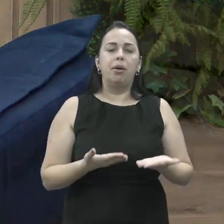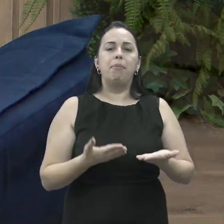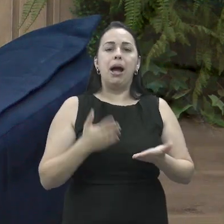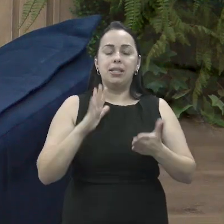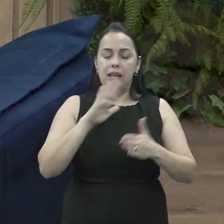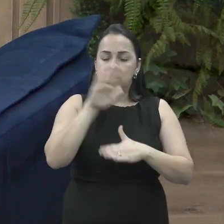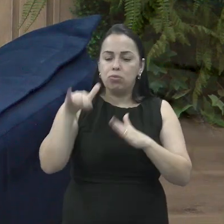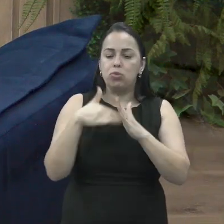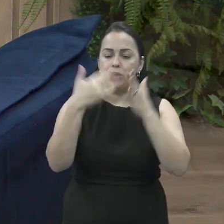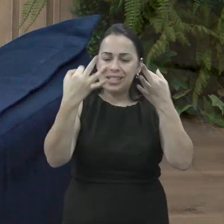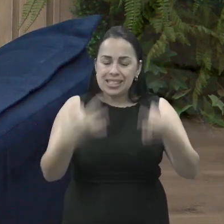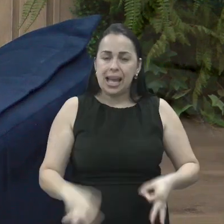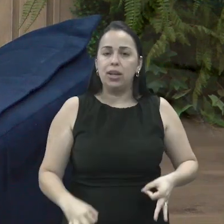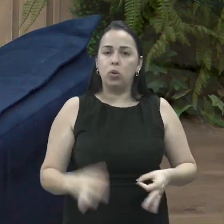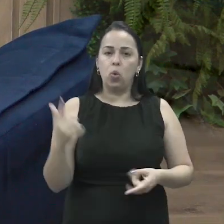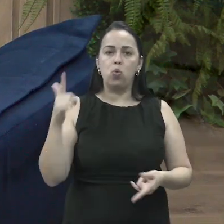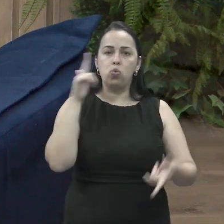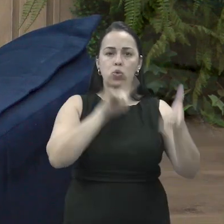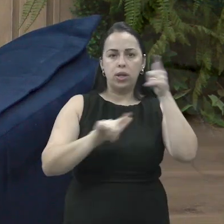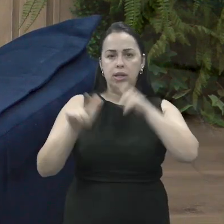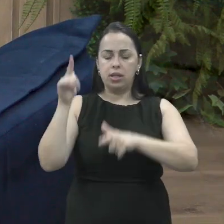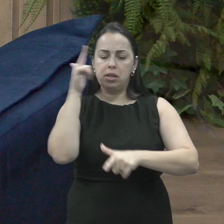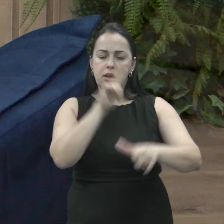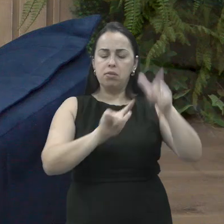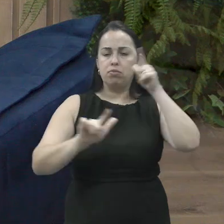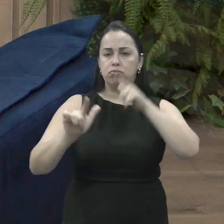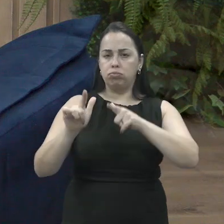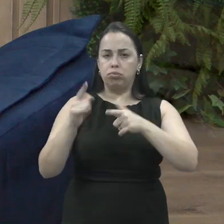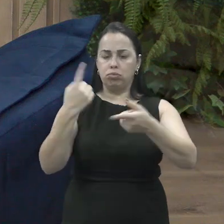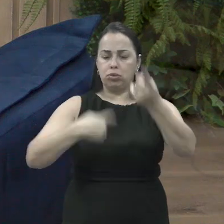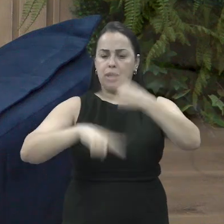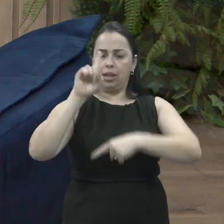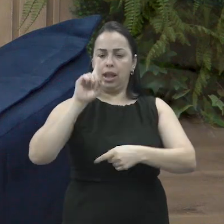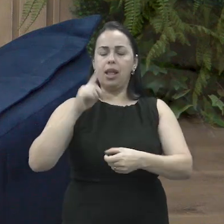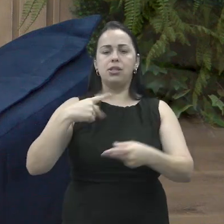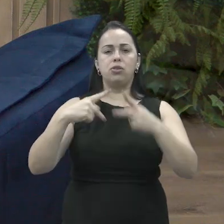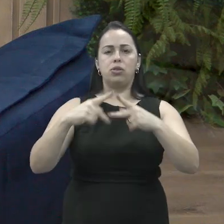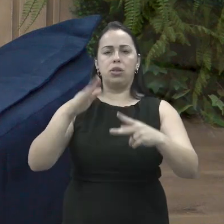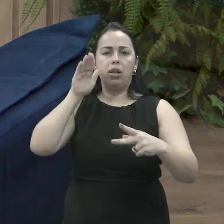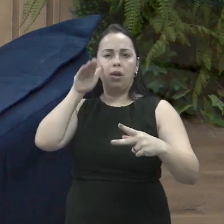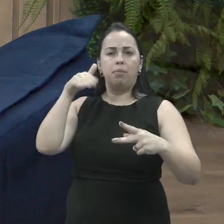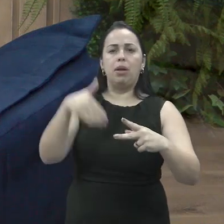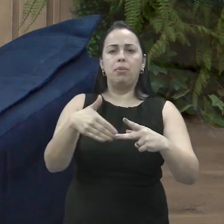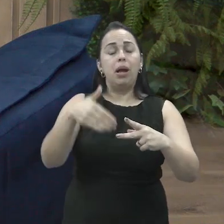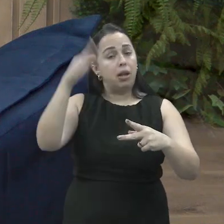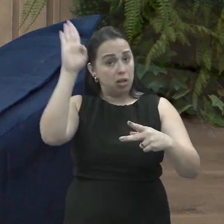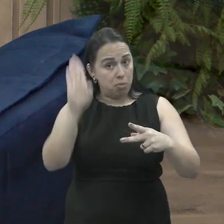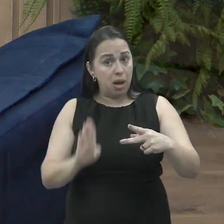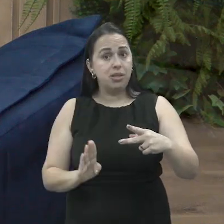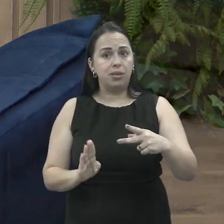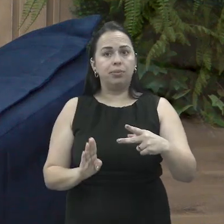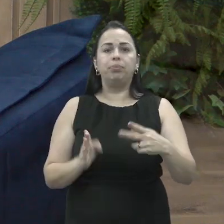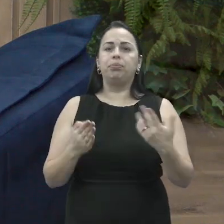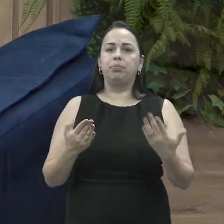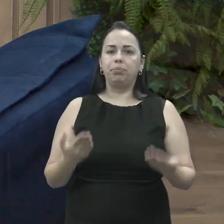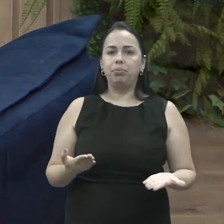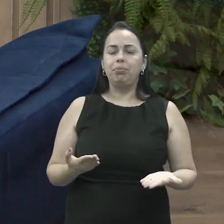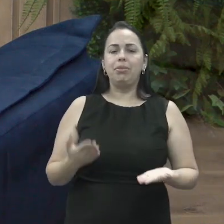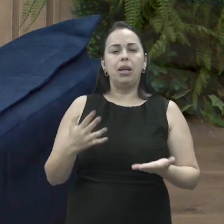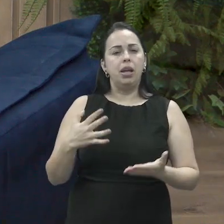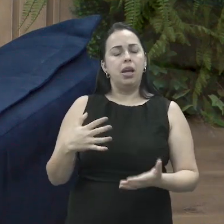que se tudo der certo, conseguir vencer todos esses desafios, a cidade vira referência para o Brasil. São José é uma referência para o